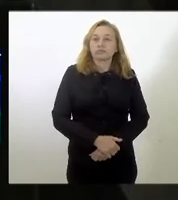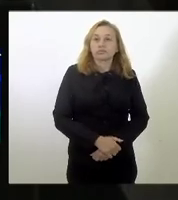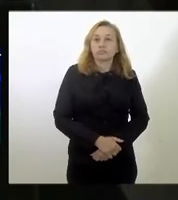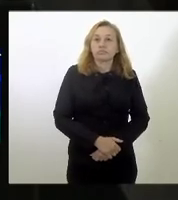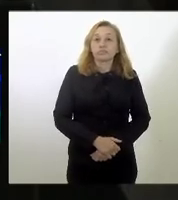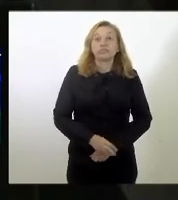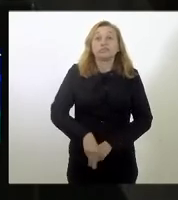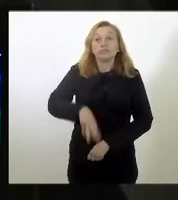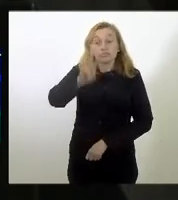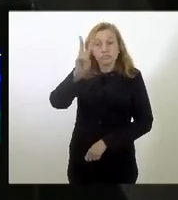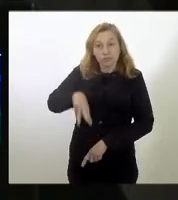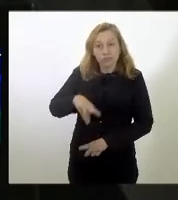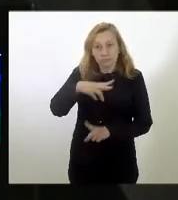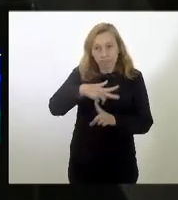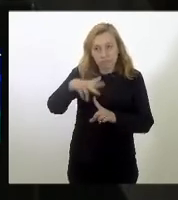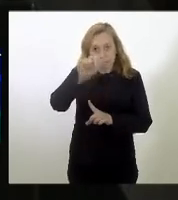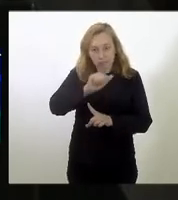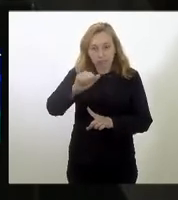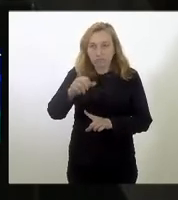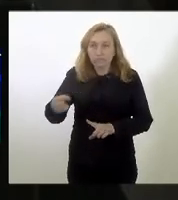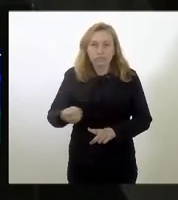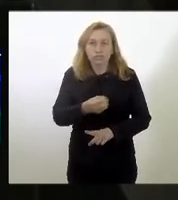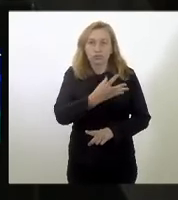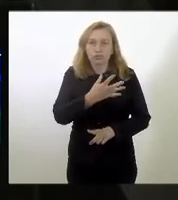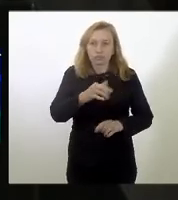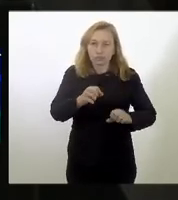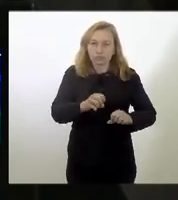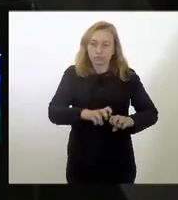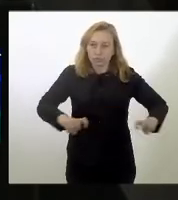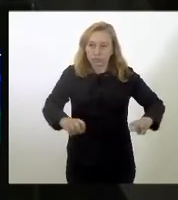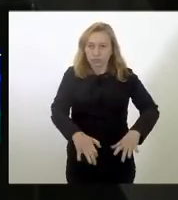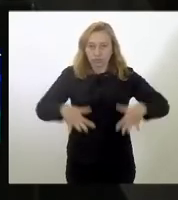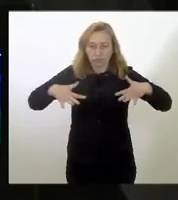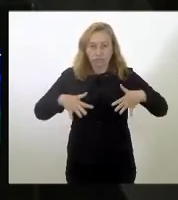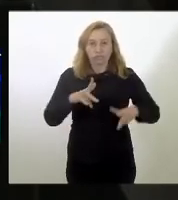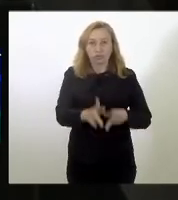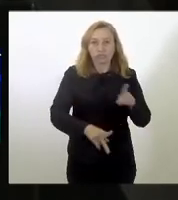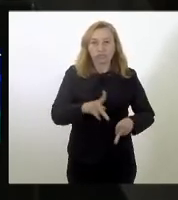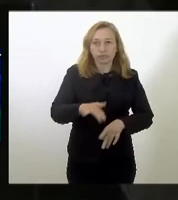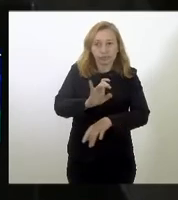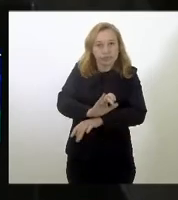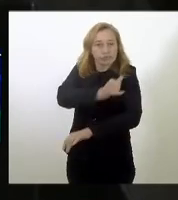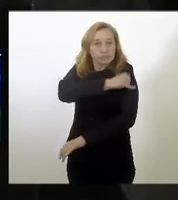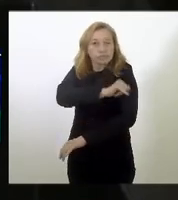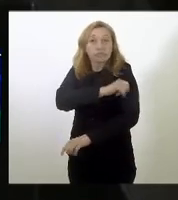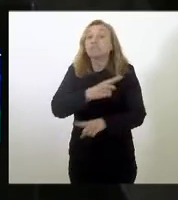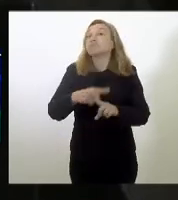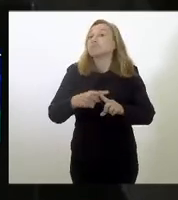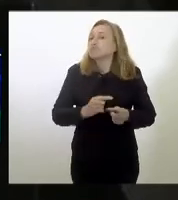quem ganha com esse novo plenário é a população do Estado do Rio de Janeiro, até porque,